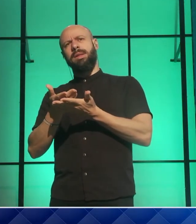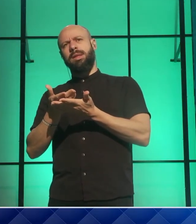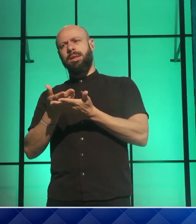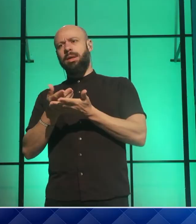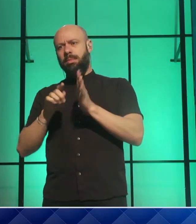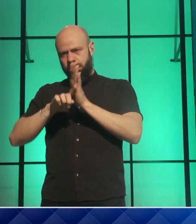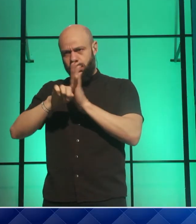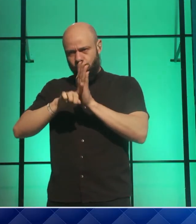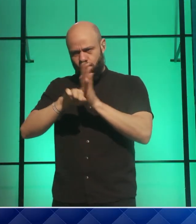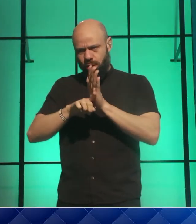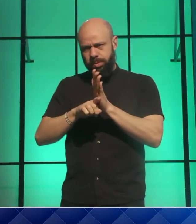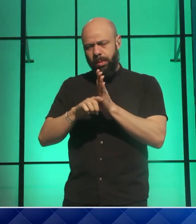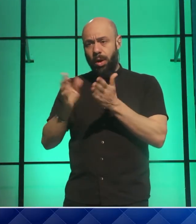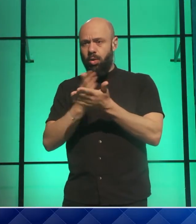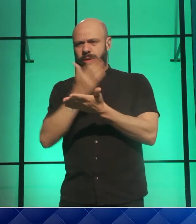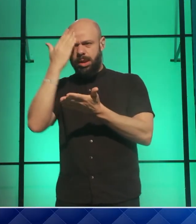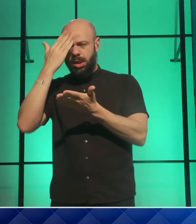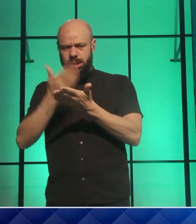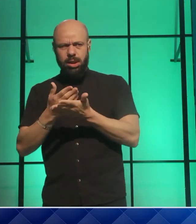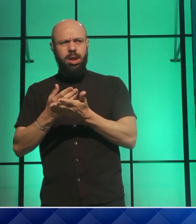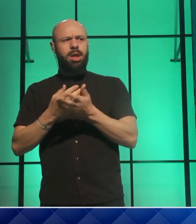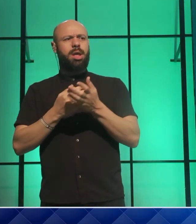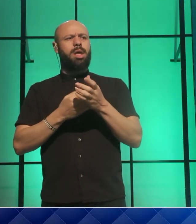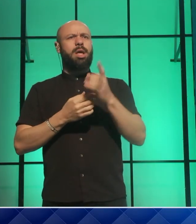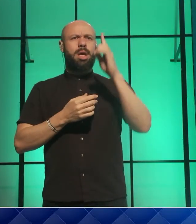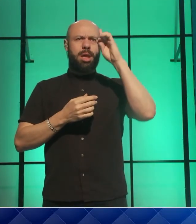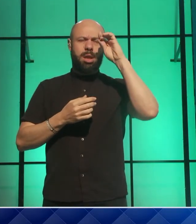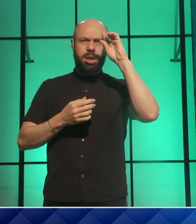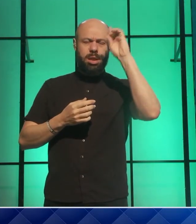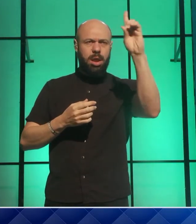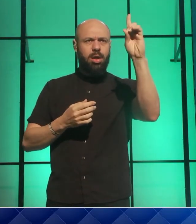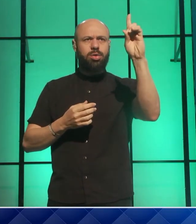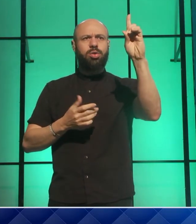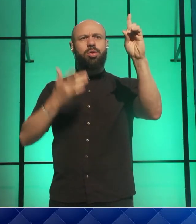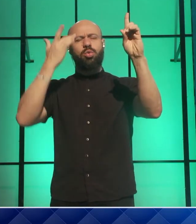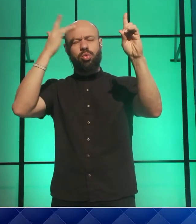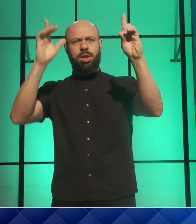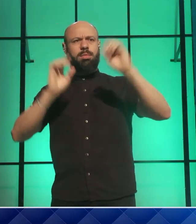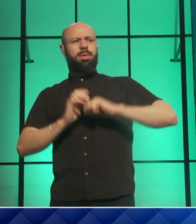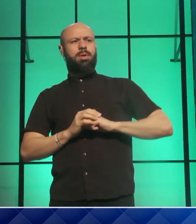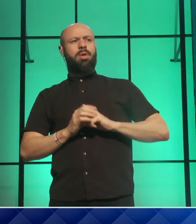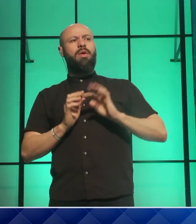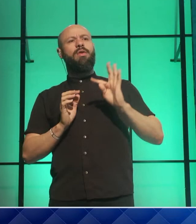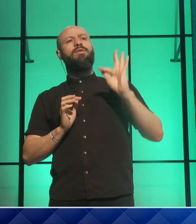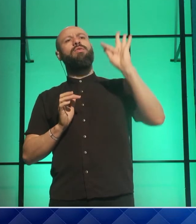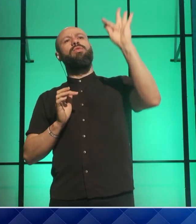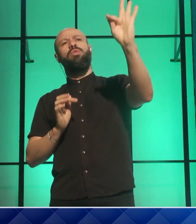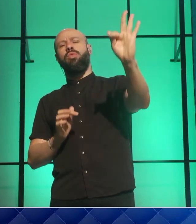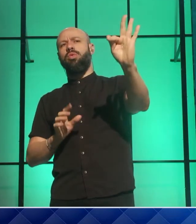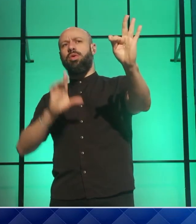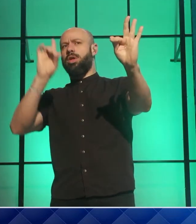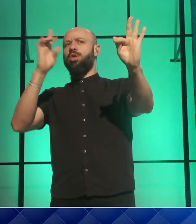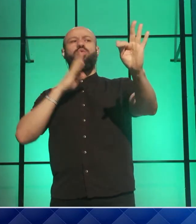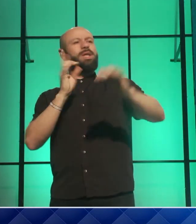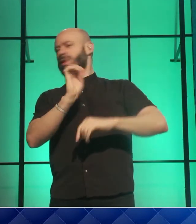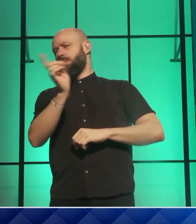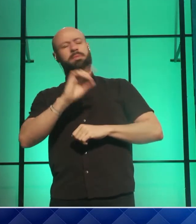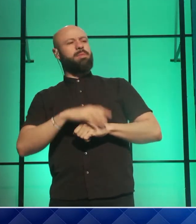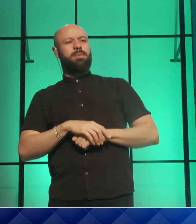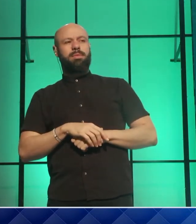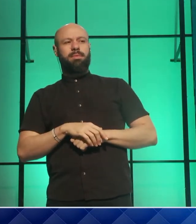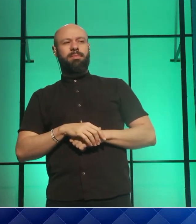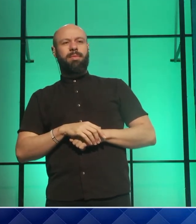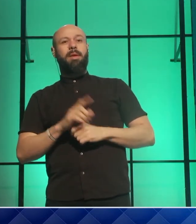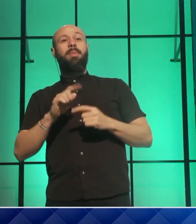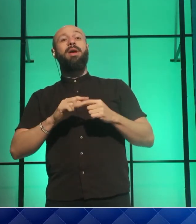literalmente nesse texto, que Deus não sabe o futuro, que o futuro é uma incógnita, que o futuro ainda está para ser